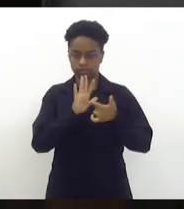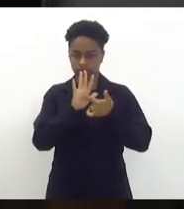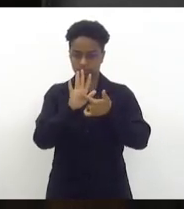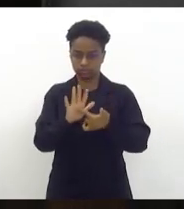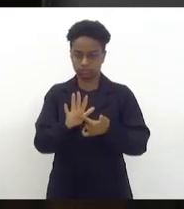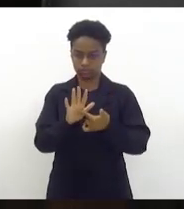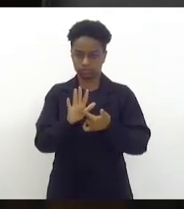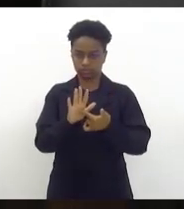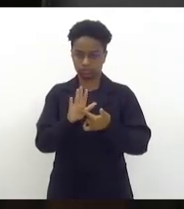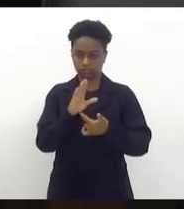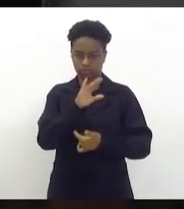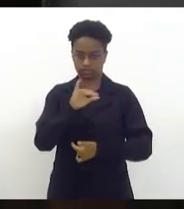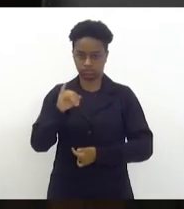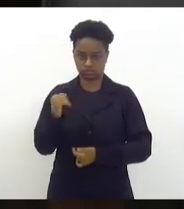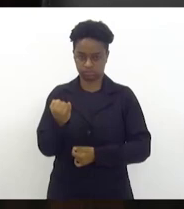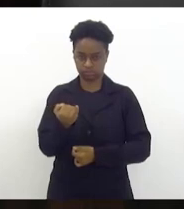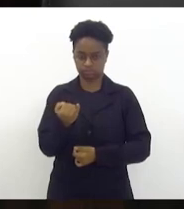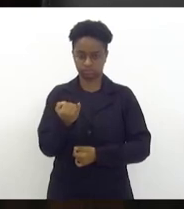Para emitir parecer.